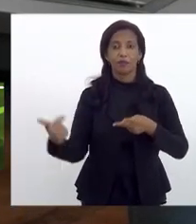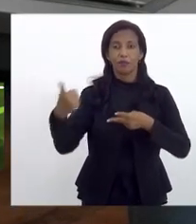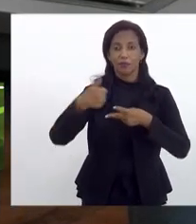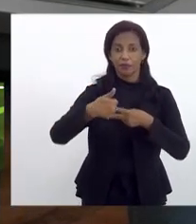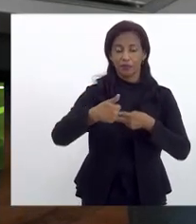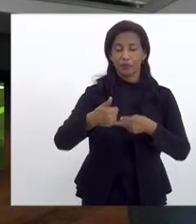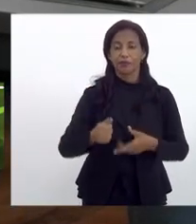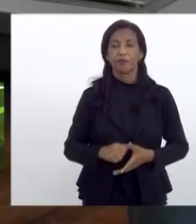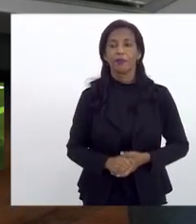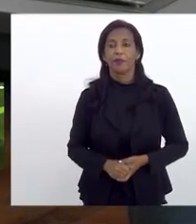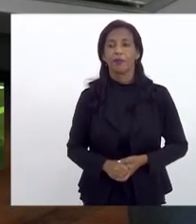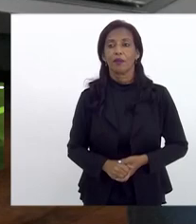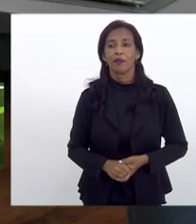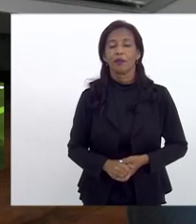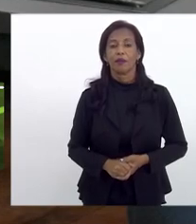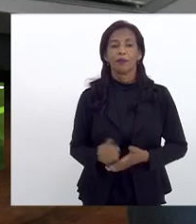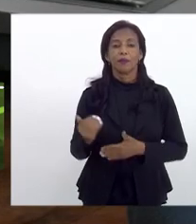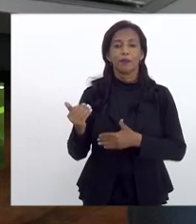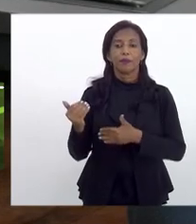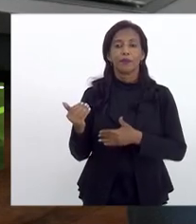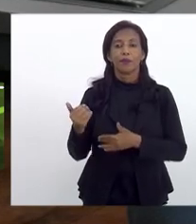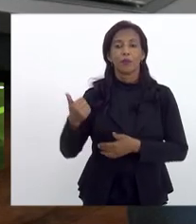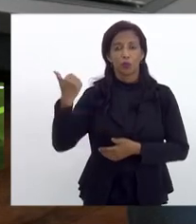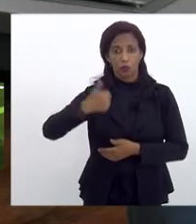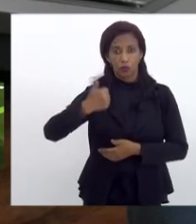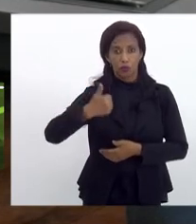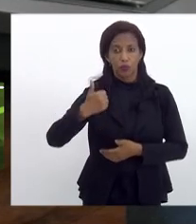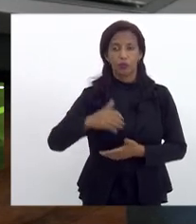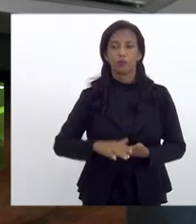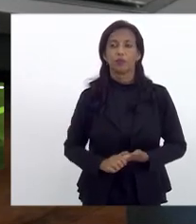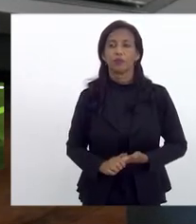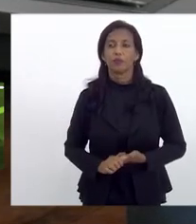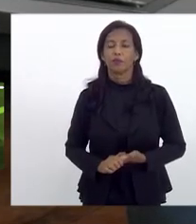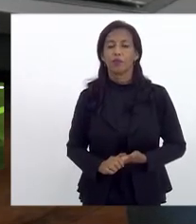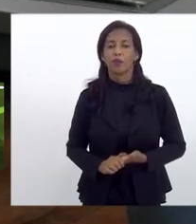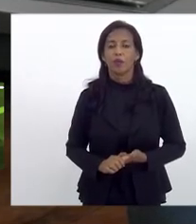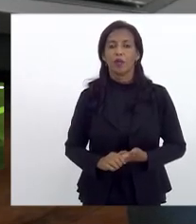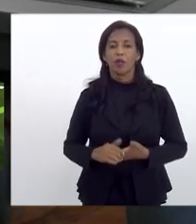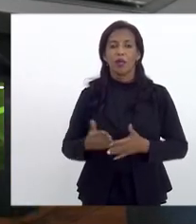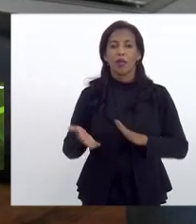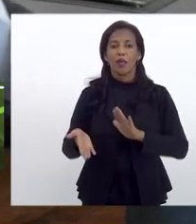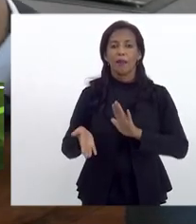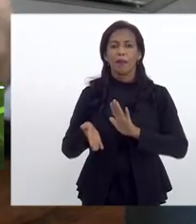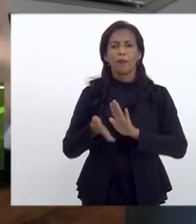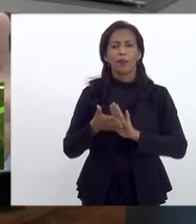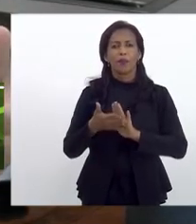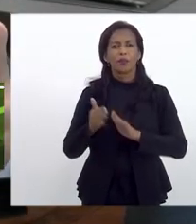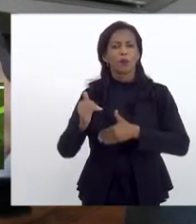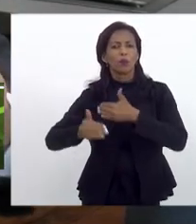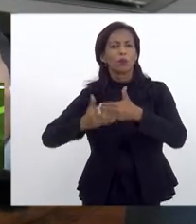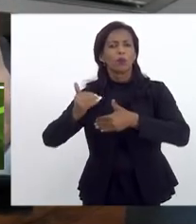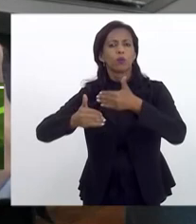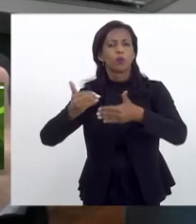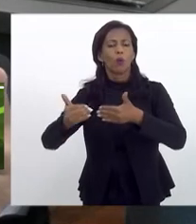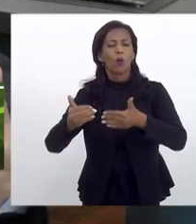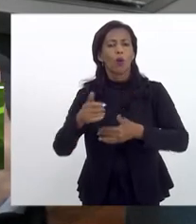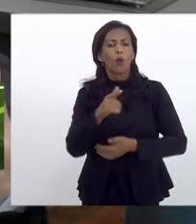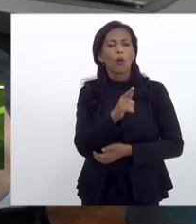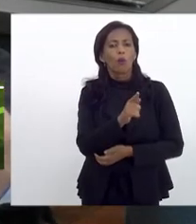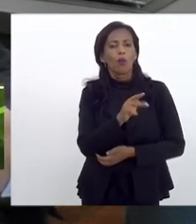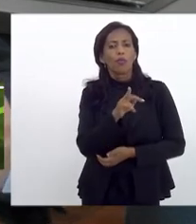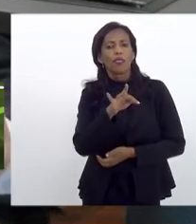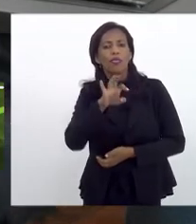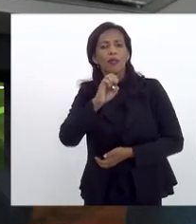primeiro ponto É o da progressão Um dos dois É promoção e progressão na carreira Como a questão do triênio É compulsória